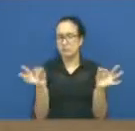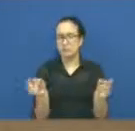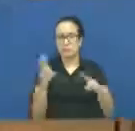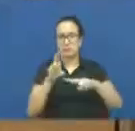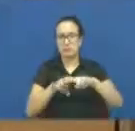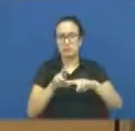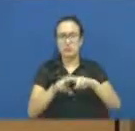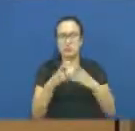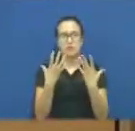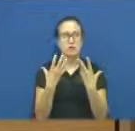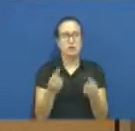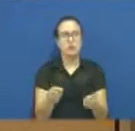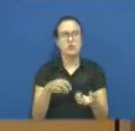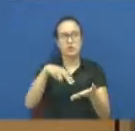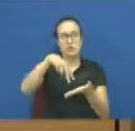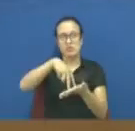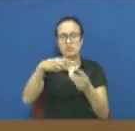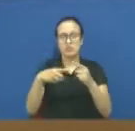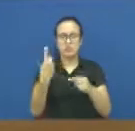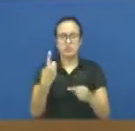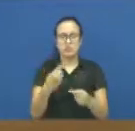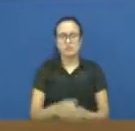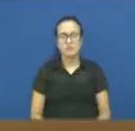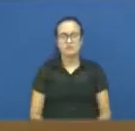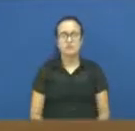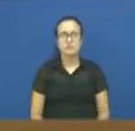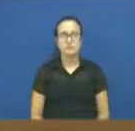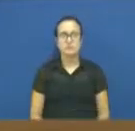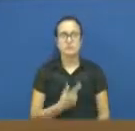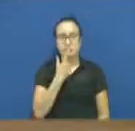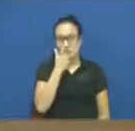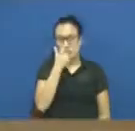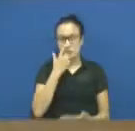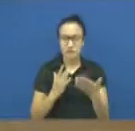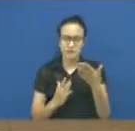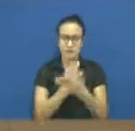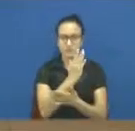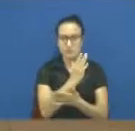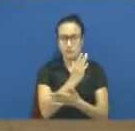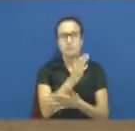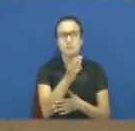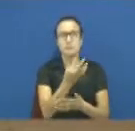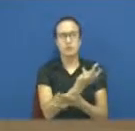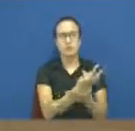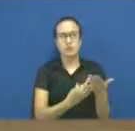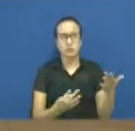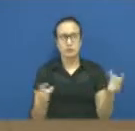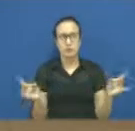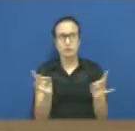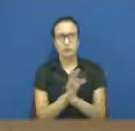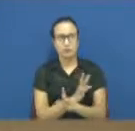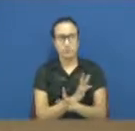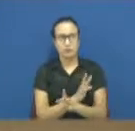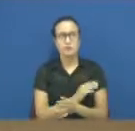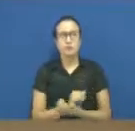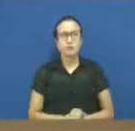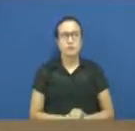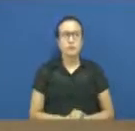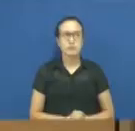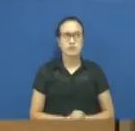sentados aprovam, os de pé rejeitam. Aprovada a redação final, a presidência tem um comunicado a fazer ao